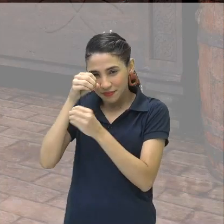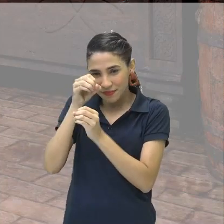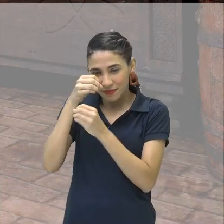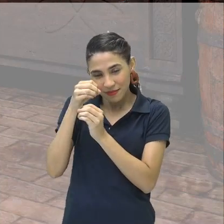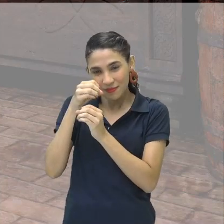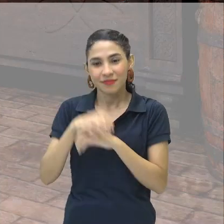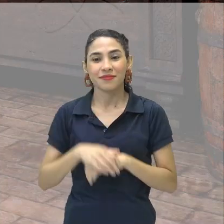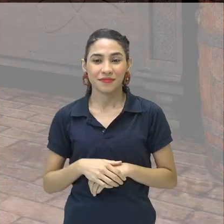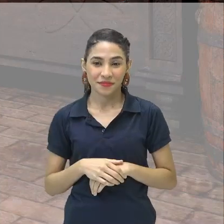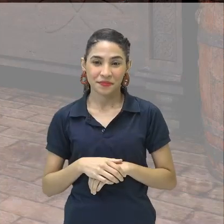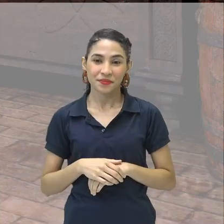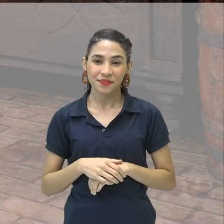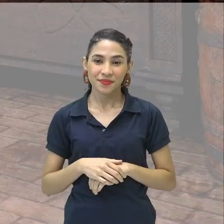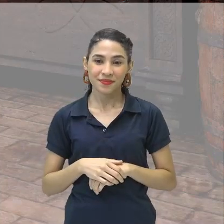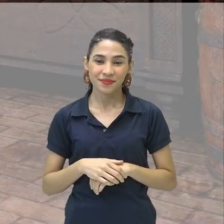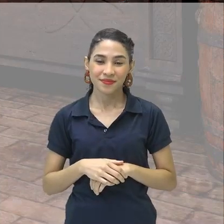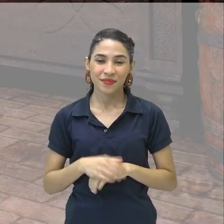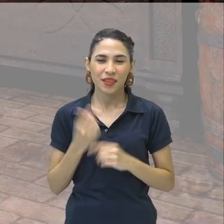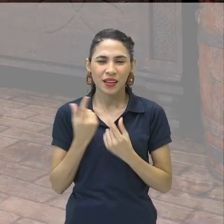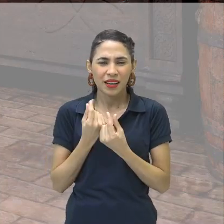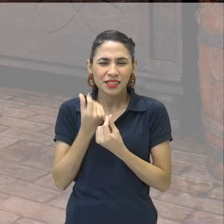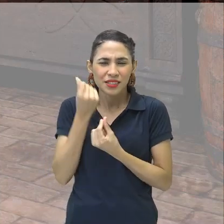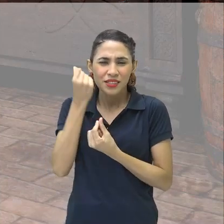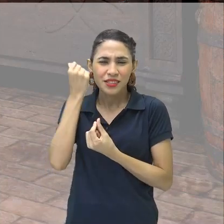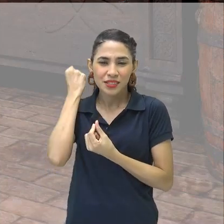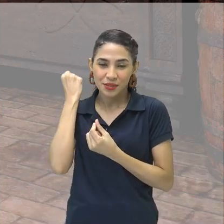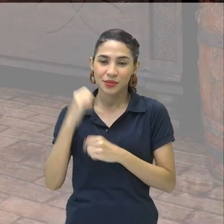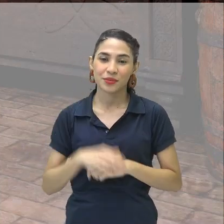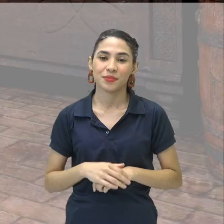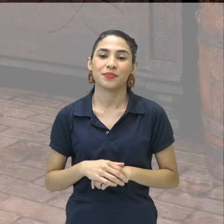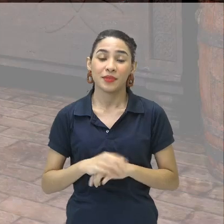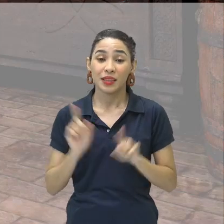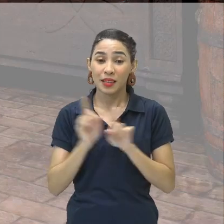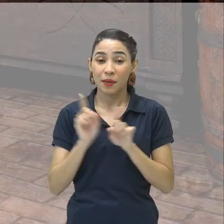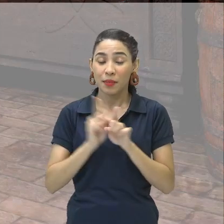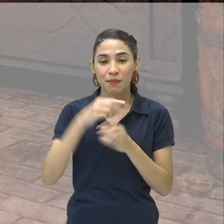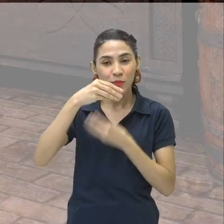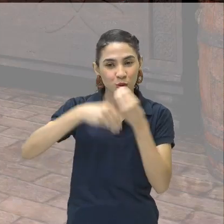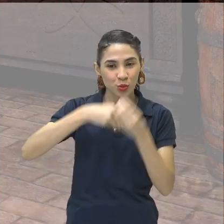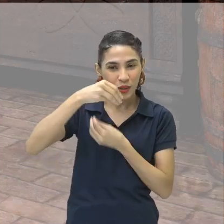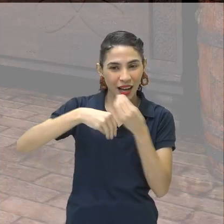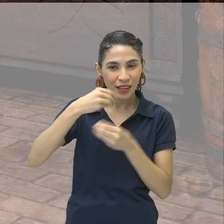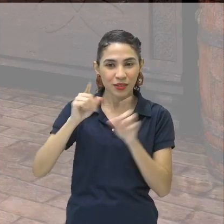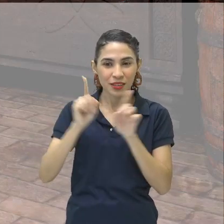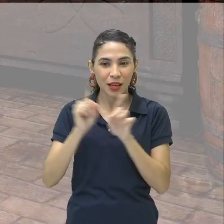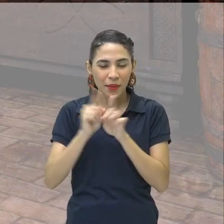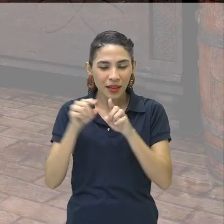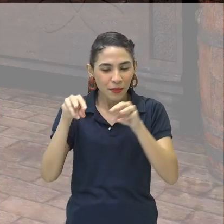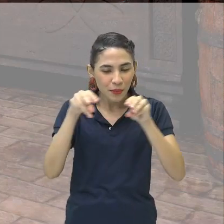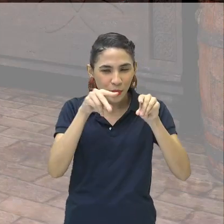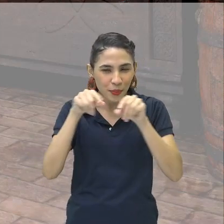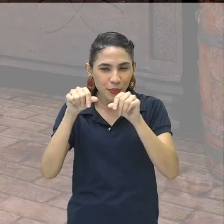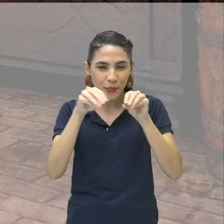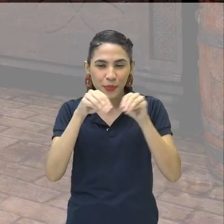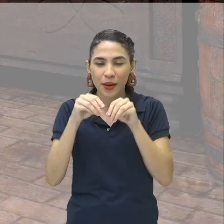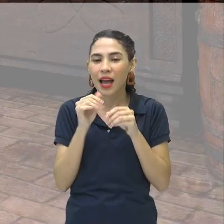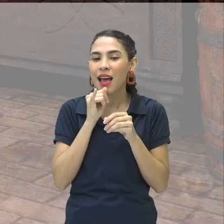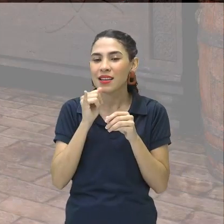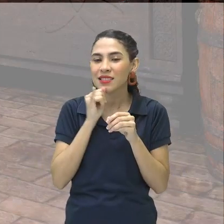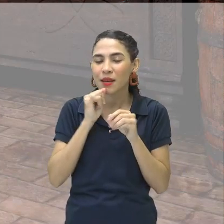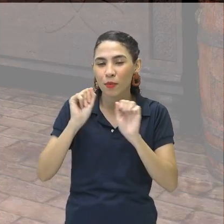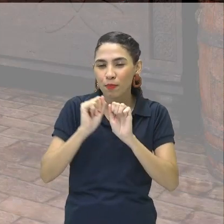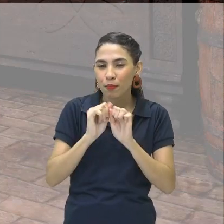que um laboratório antigo, né? E misturado ali com uma pitadinha de, né,